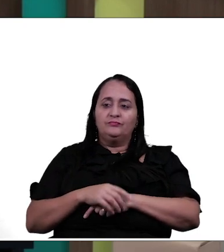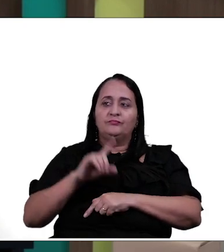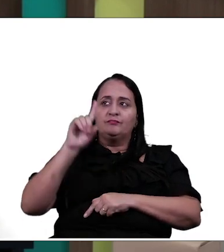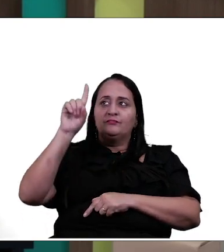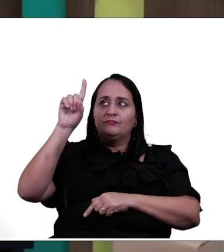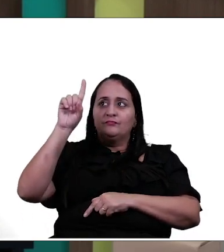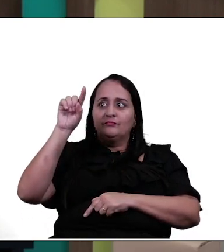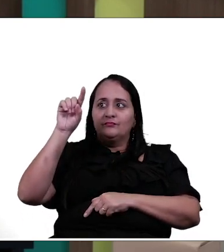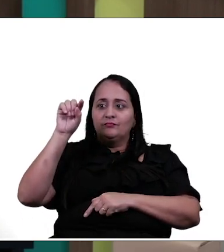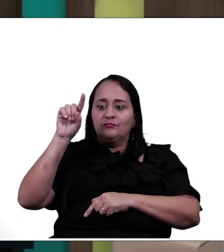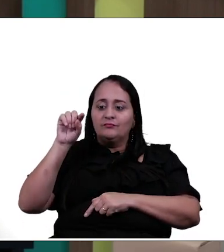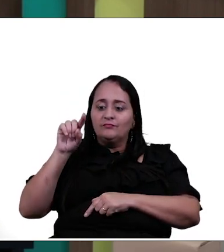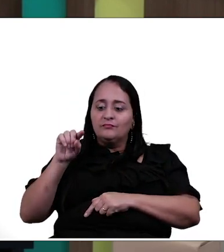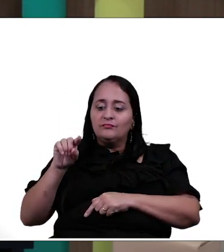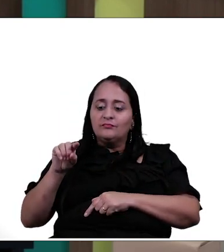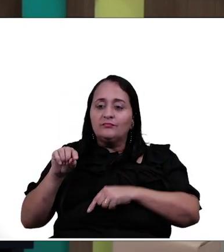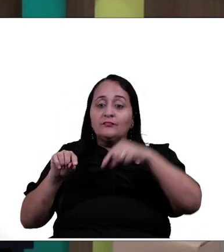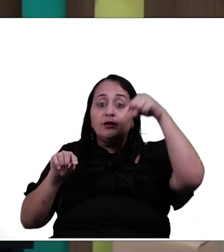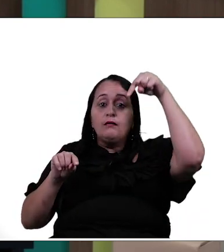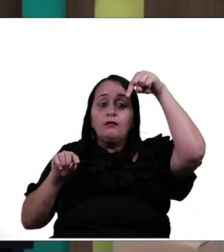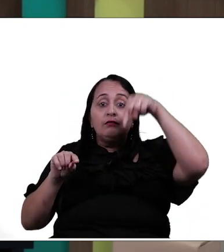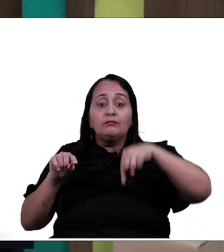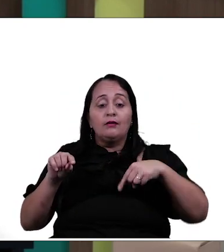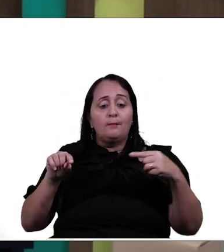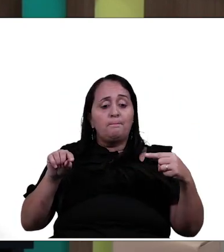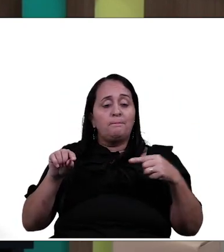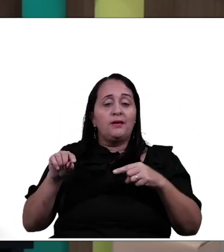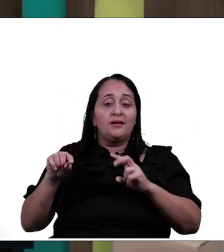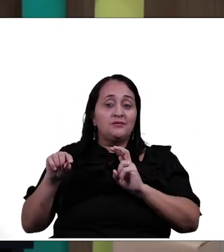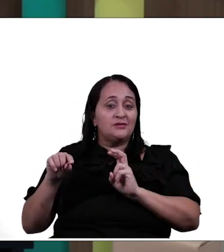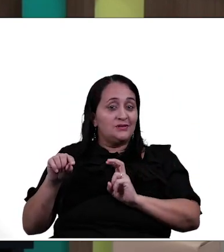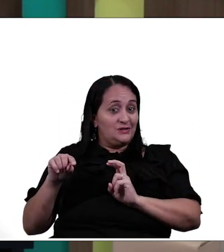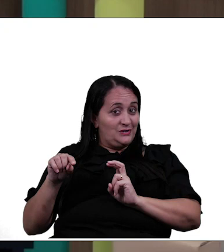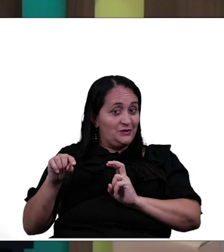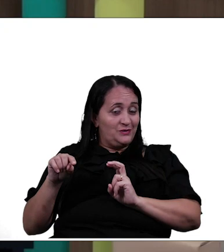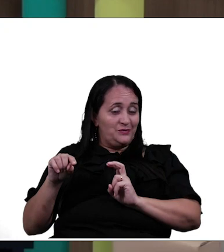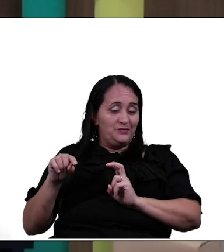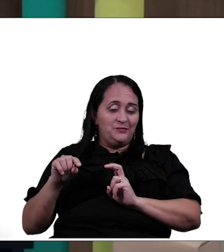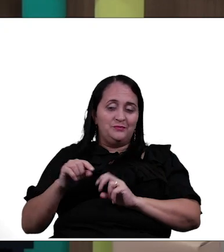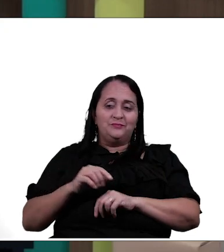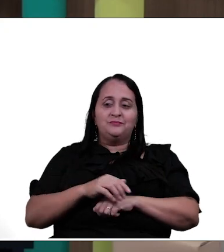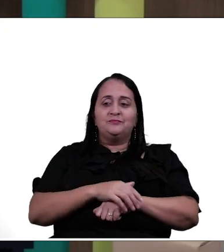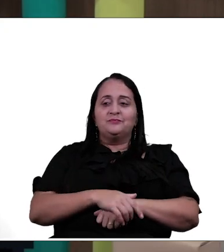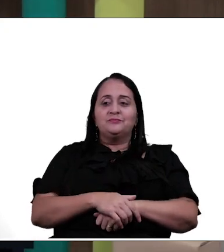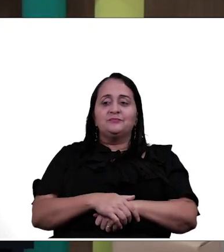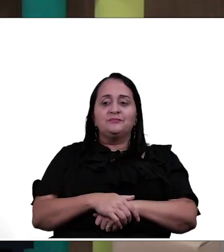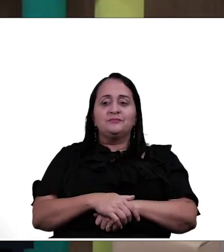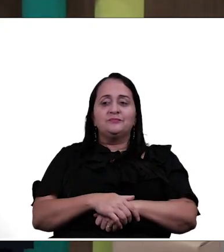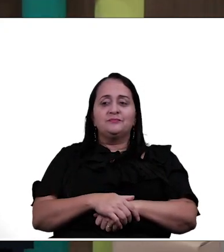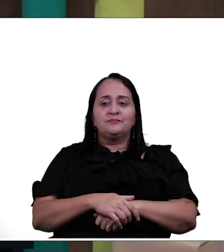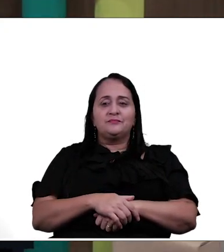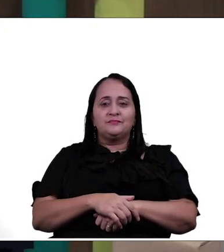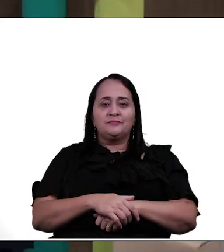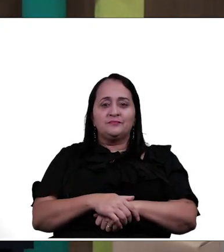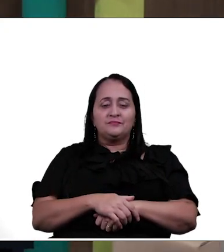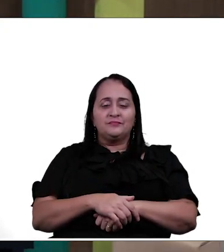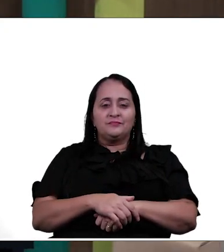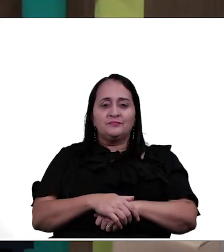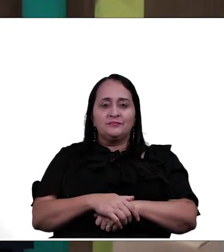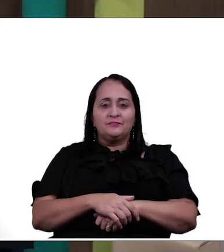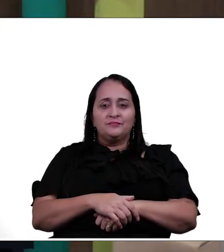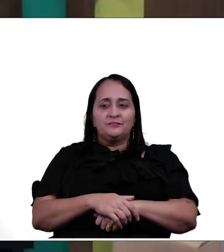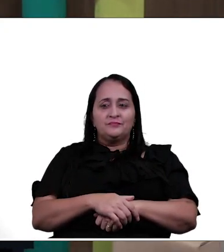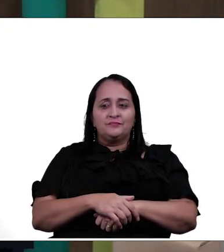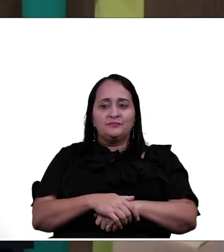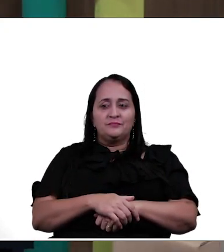tentar descobrir quais dentre todos esses algarismos podem ser classificados como